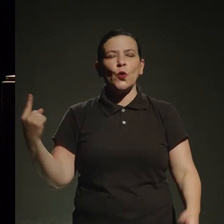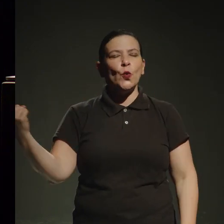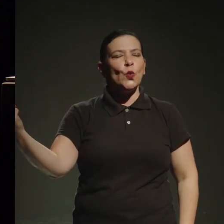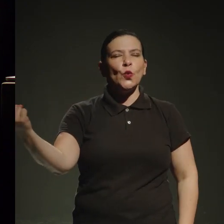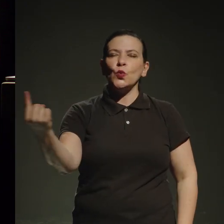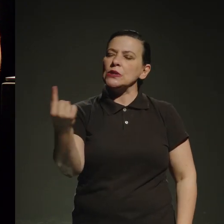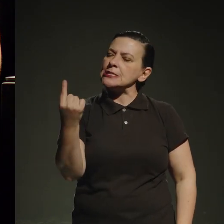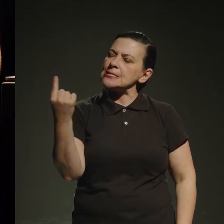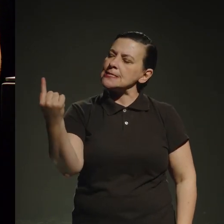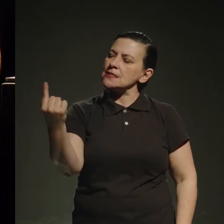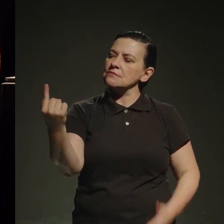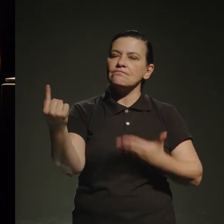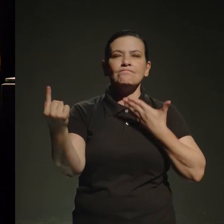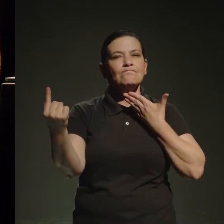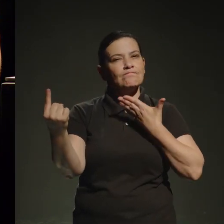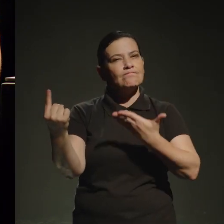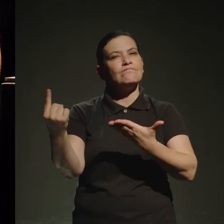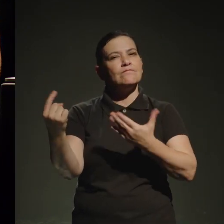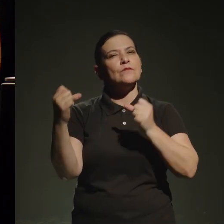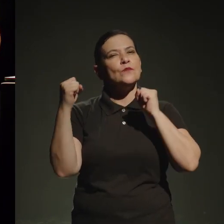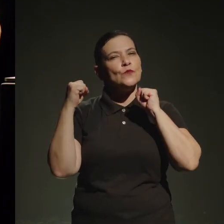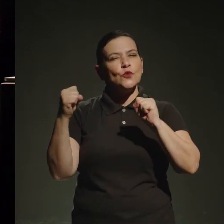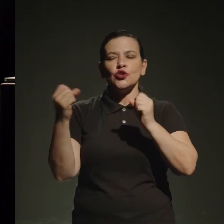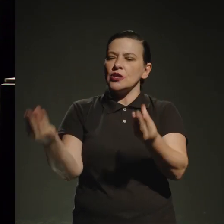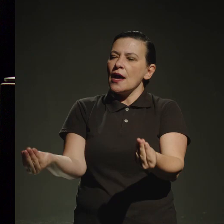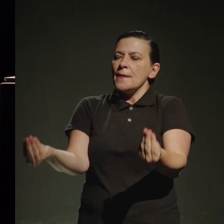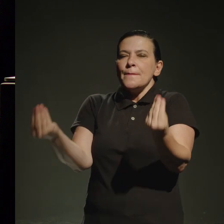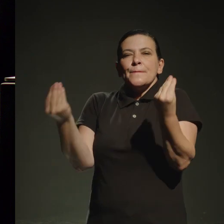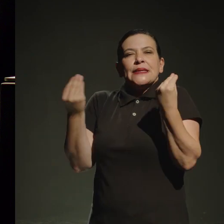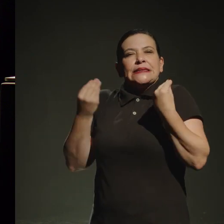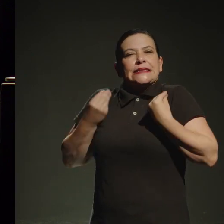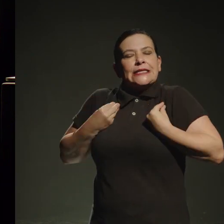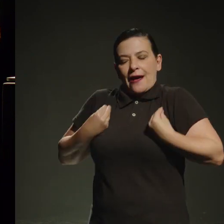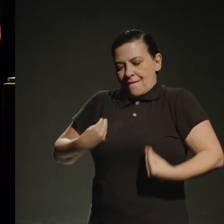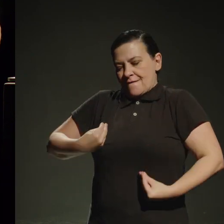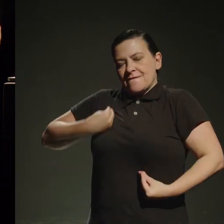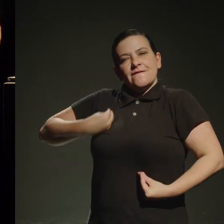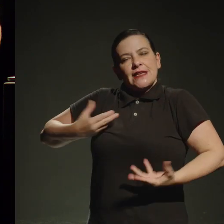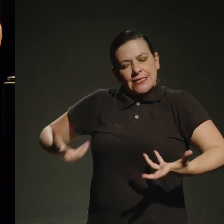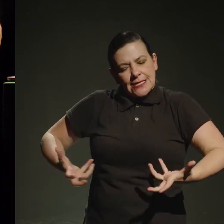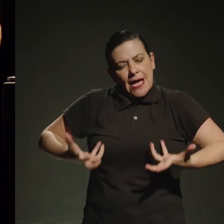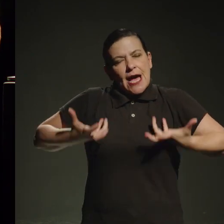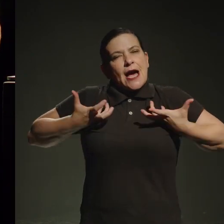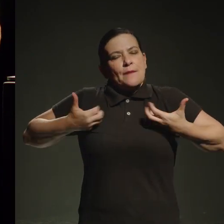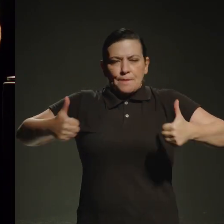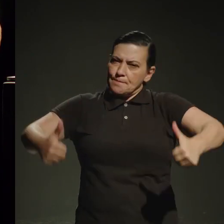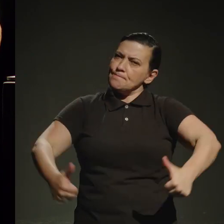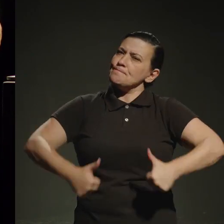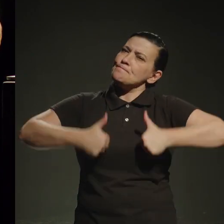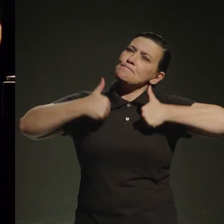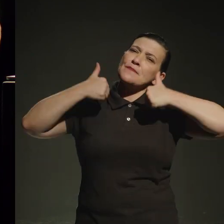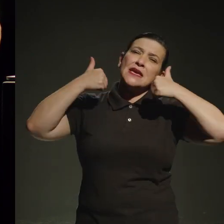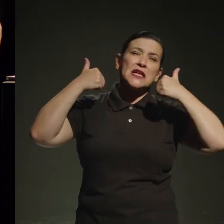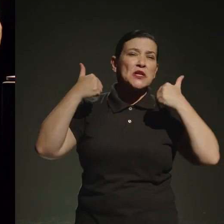tão distante, tão fiel a teu marido, aos teus filhos, à tua vida banal e limpa de